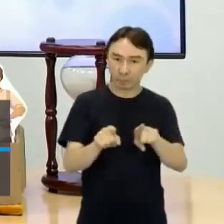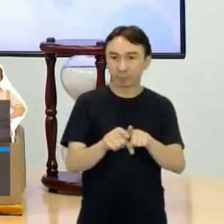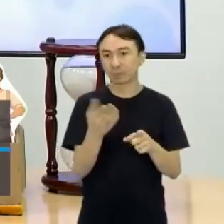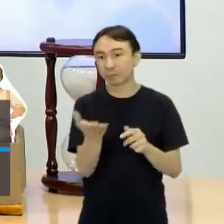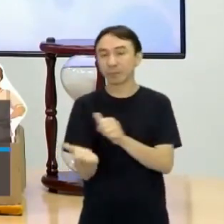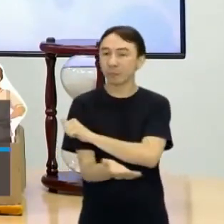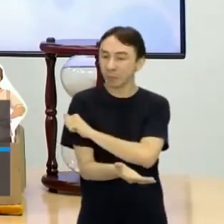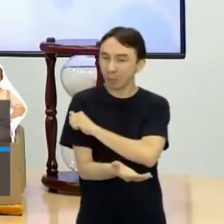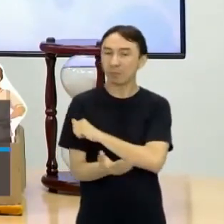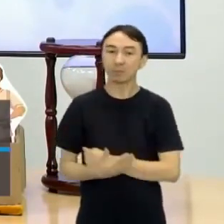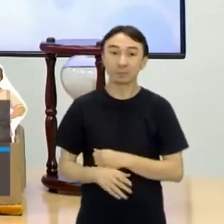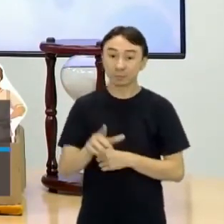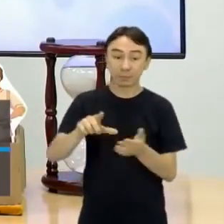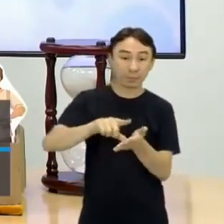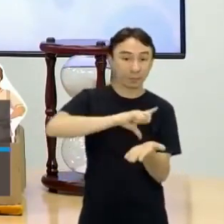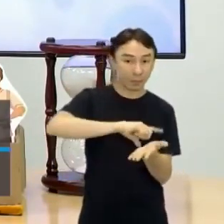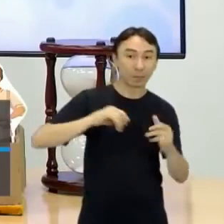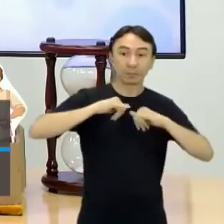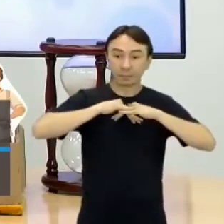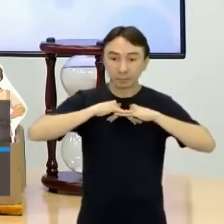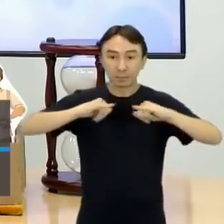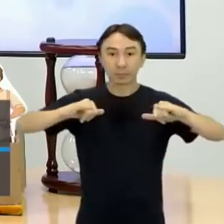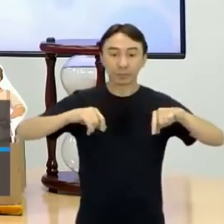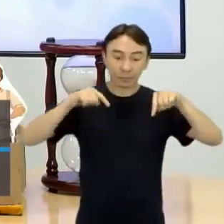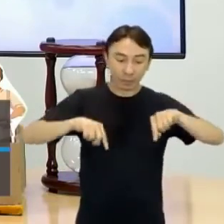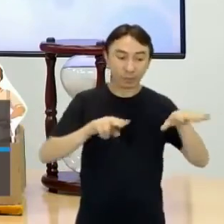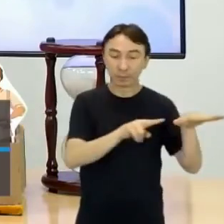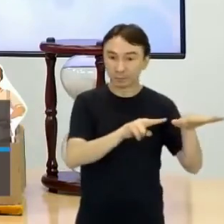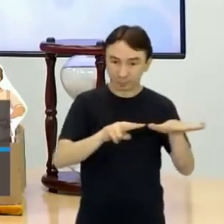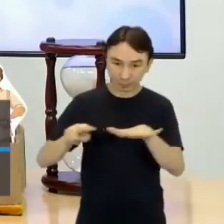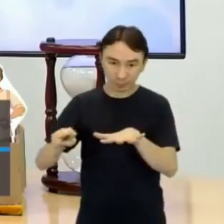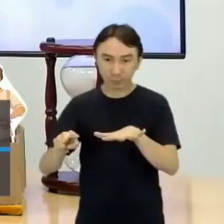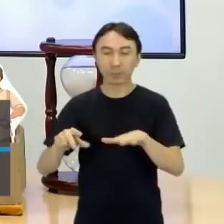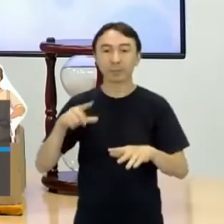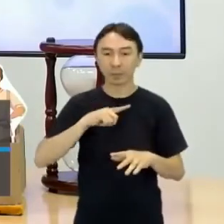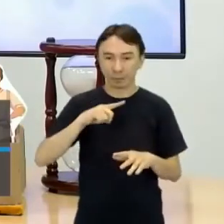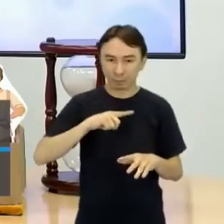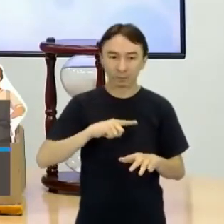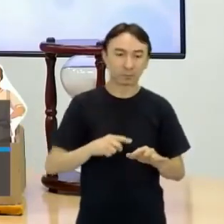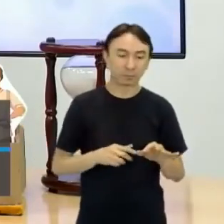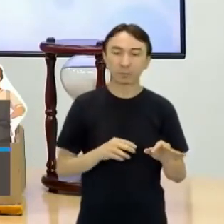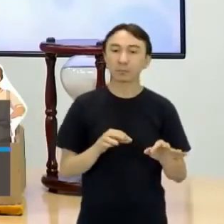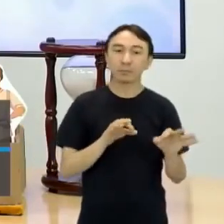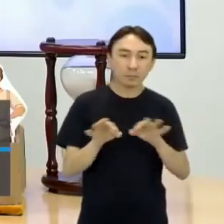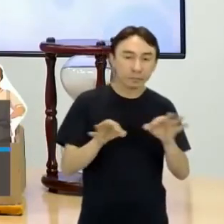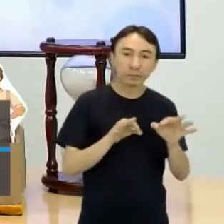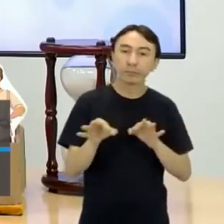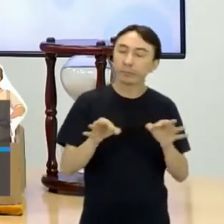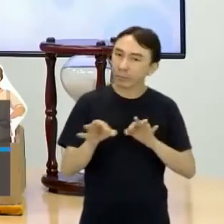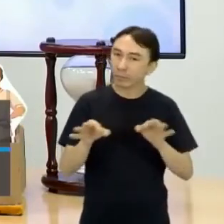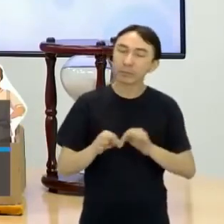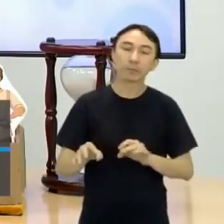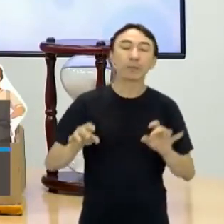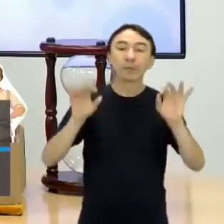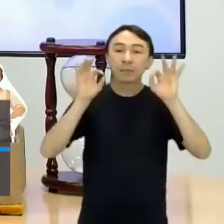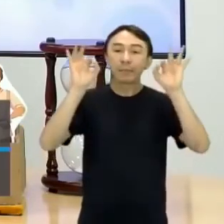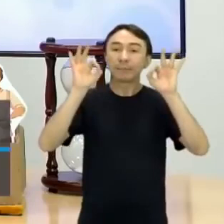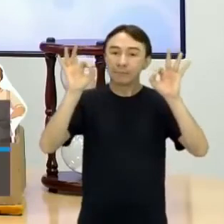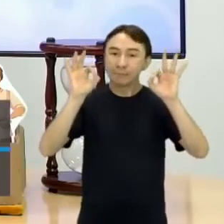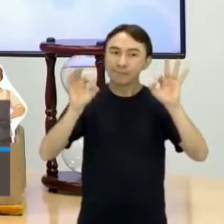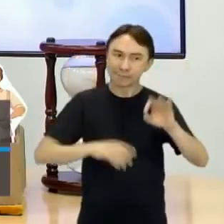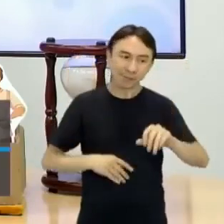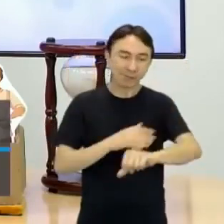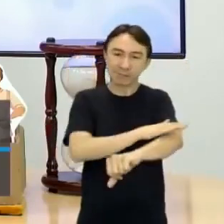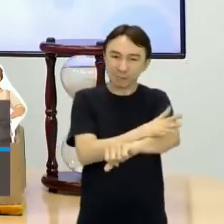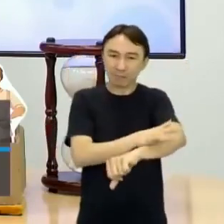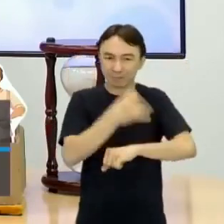nessa semana nós estamos tendo uma programação especial, que é voltada à educação antirracista, que é a Semana Afro, aqui no